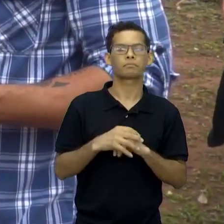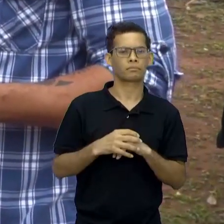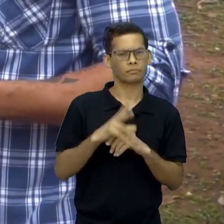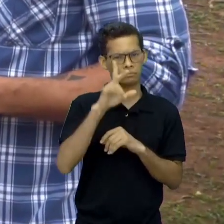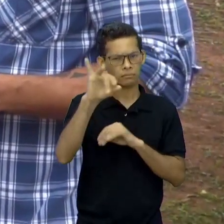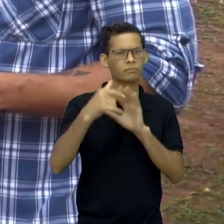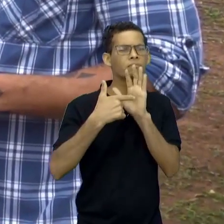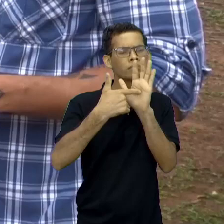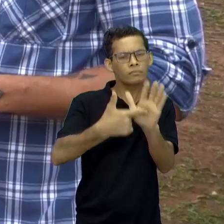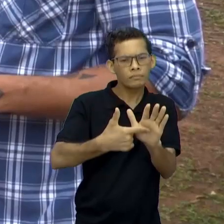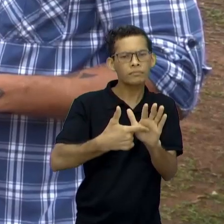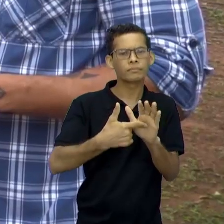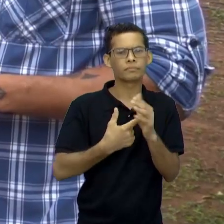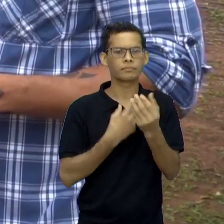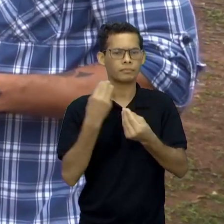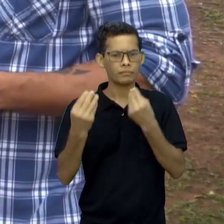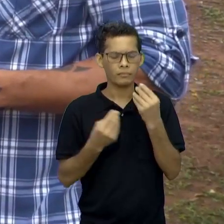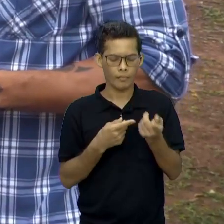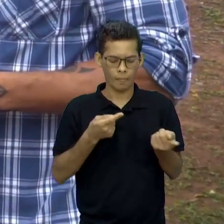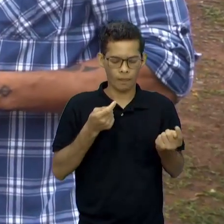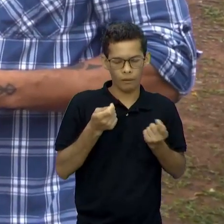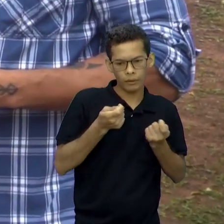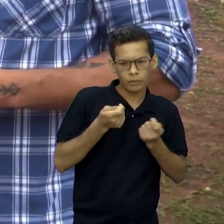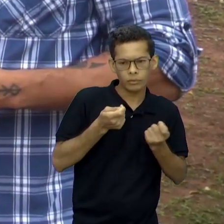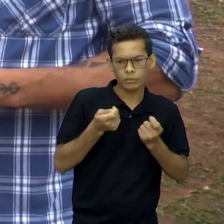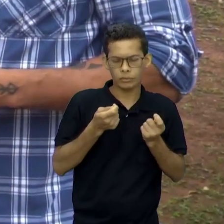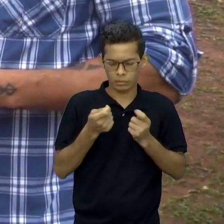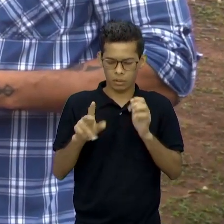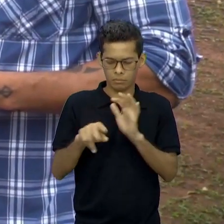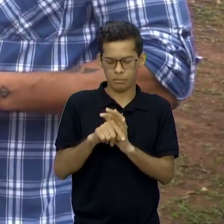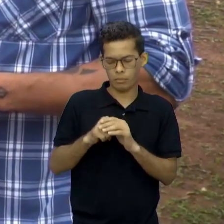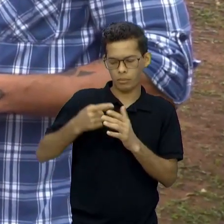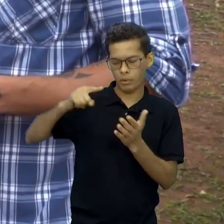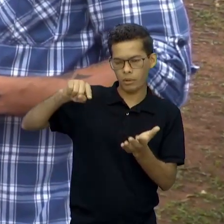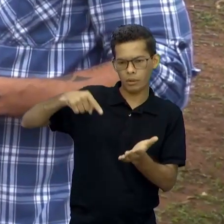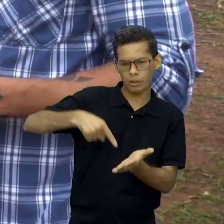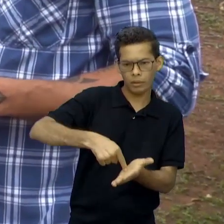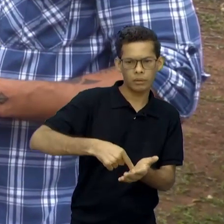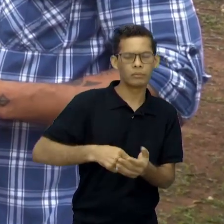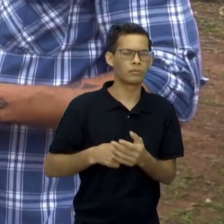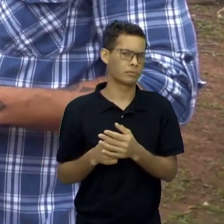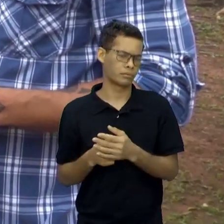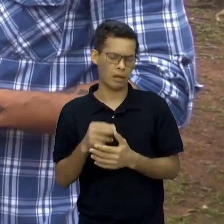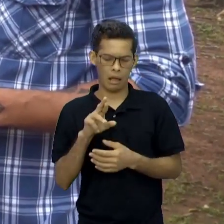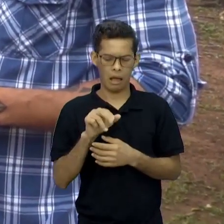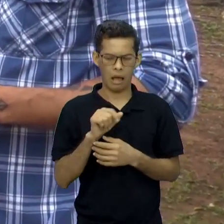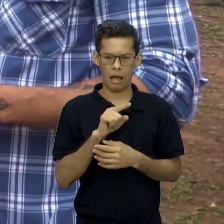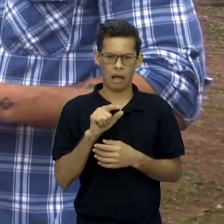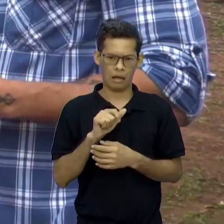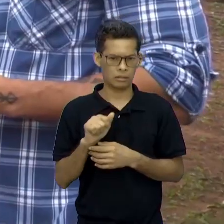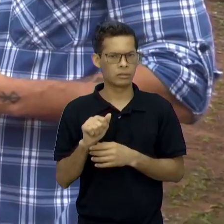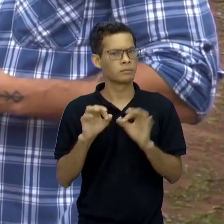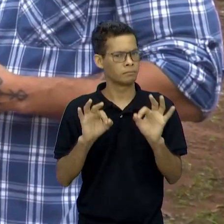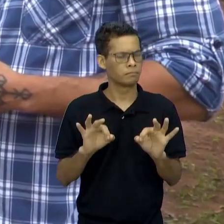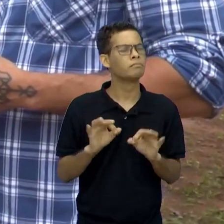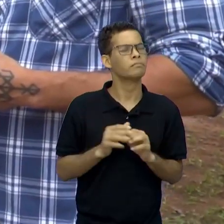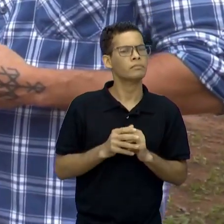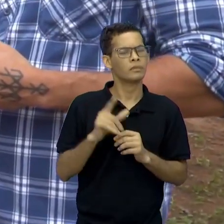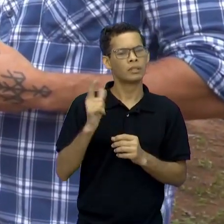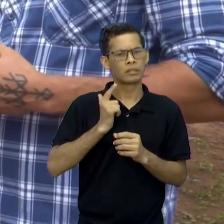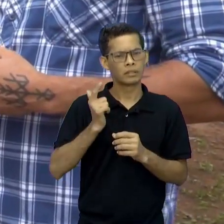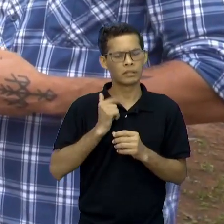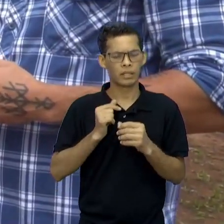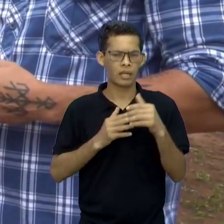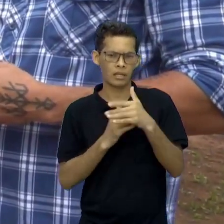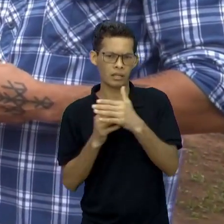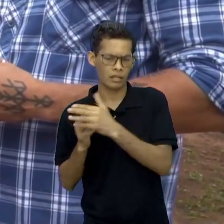a demonstração no sítio controlado de geofísica rasa. No IAG USP, nós temos 2 sítios